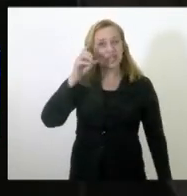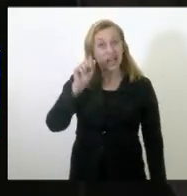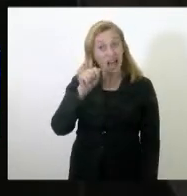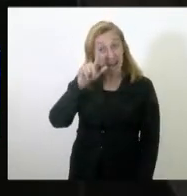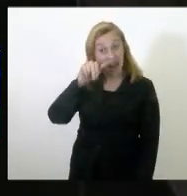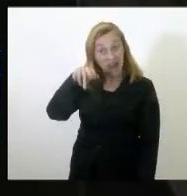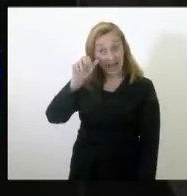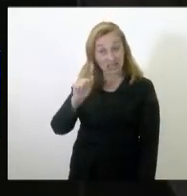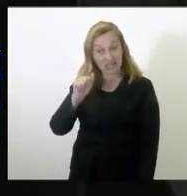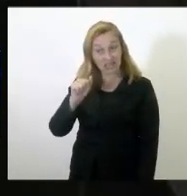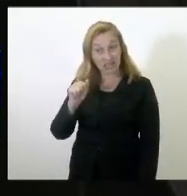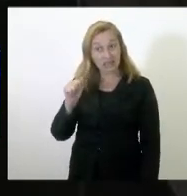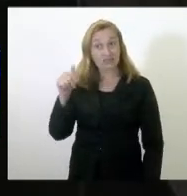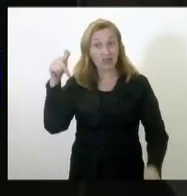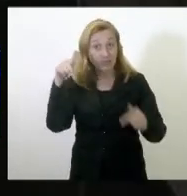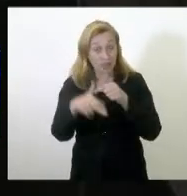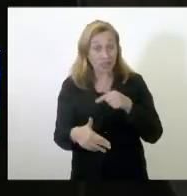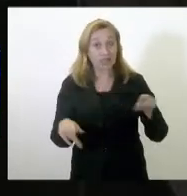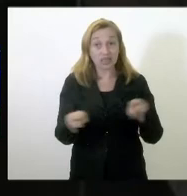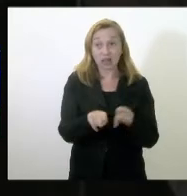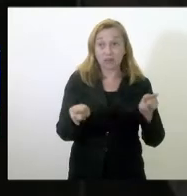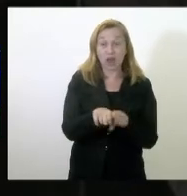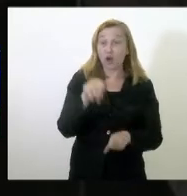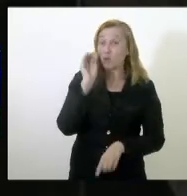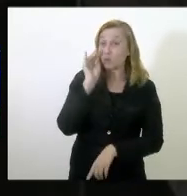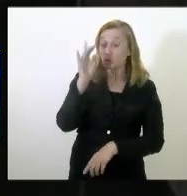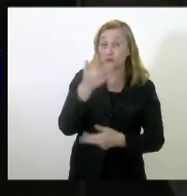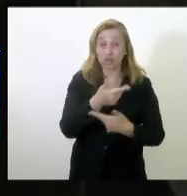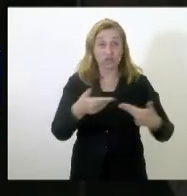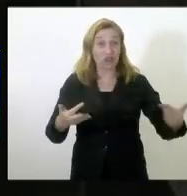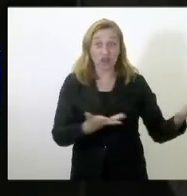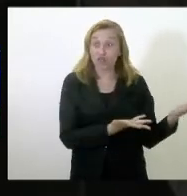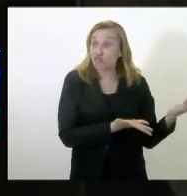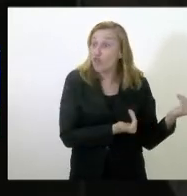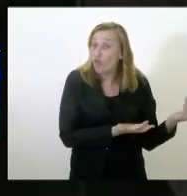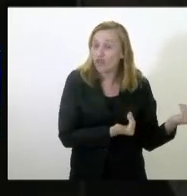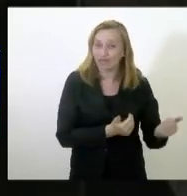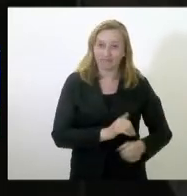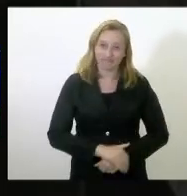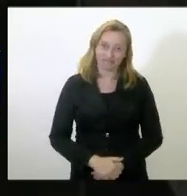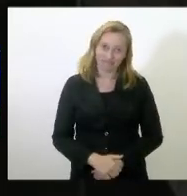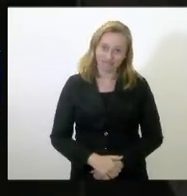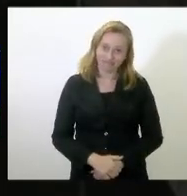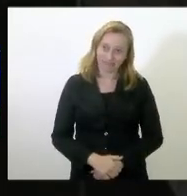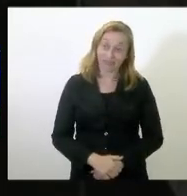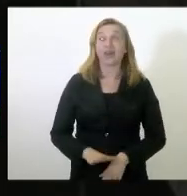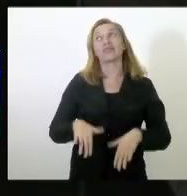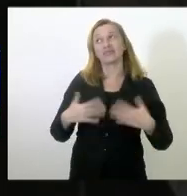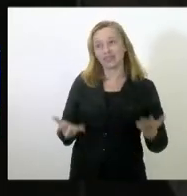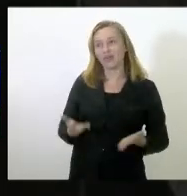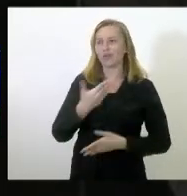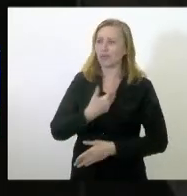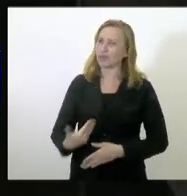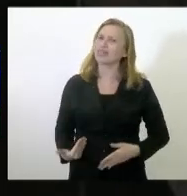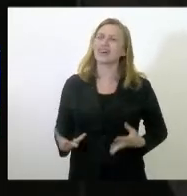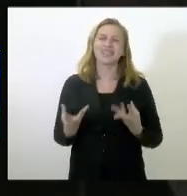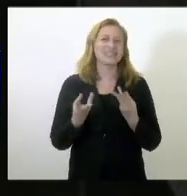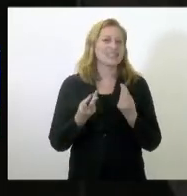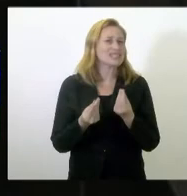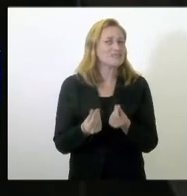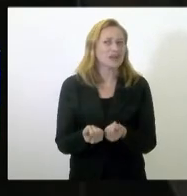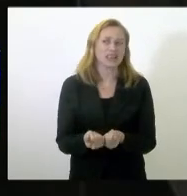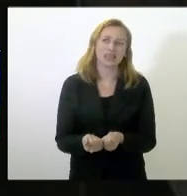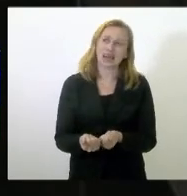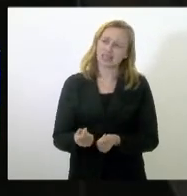ele vai atrapalhar, Tia Ju, o sonho de muitos jovens? Então, governador, eu venho com toda a